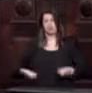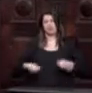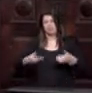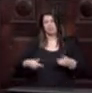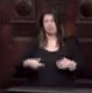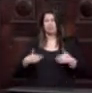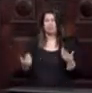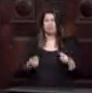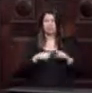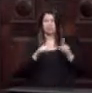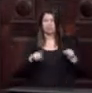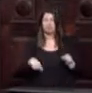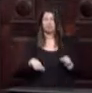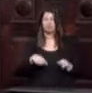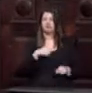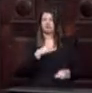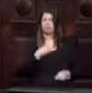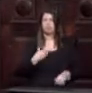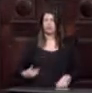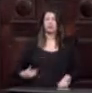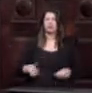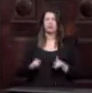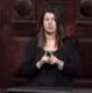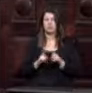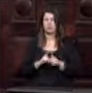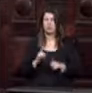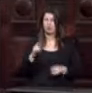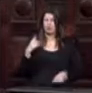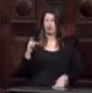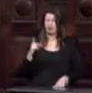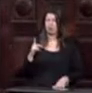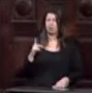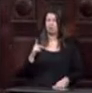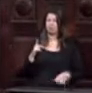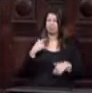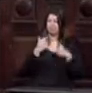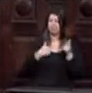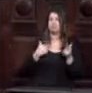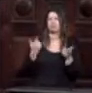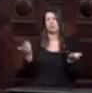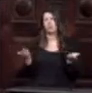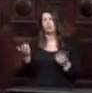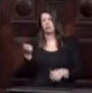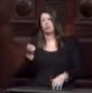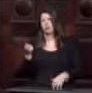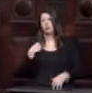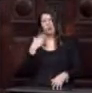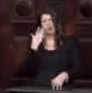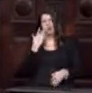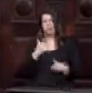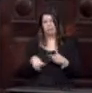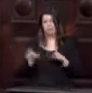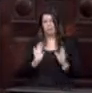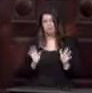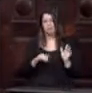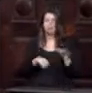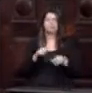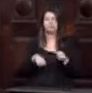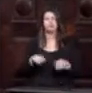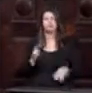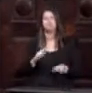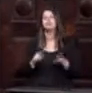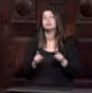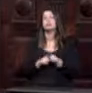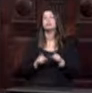se endividar mais, se desvencilhar dos seus ativos, isso não produz receita nova. Além disso, também sou cada vez mais